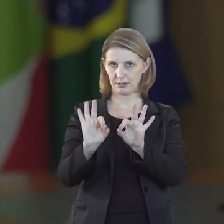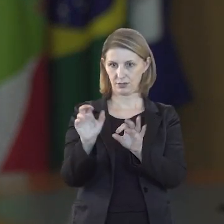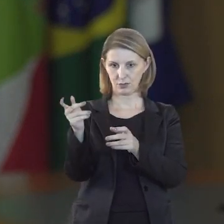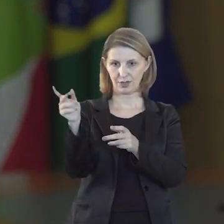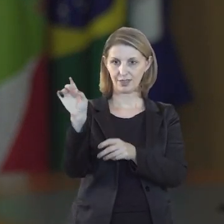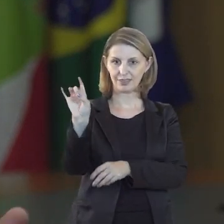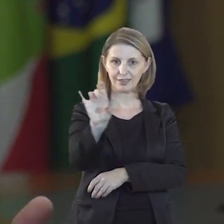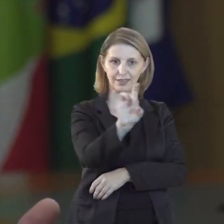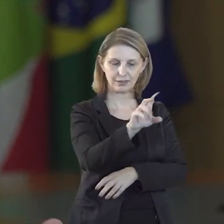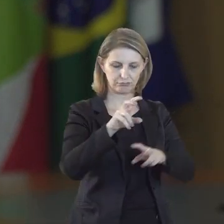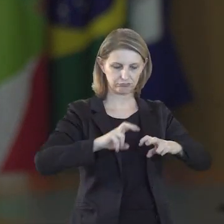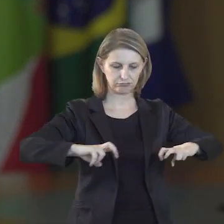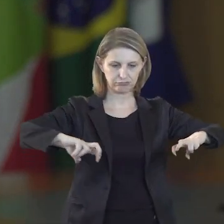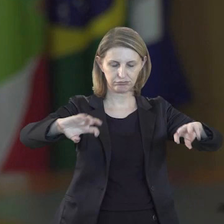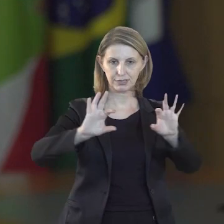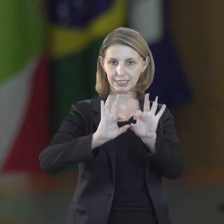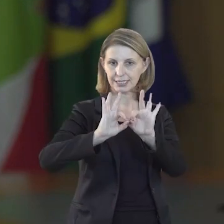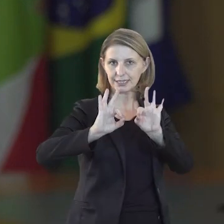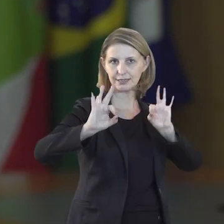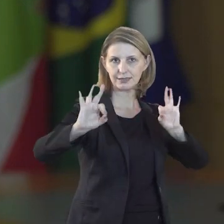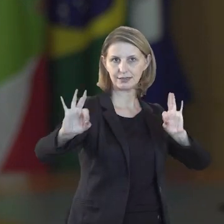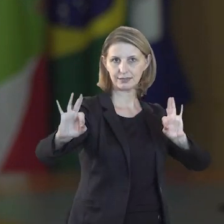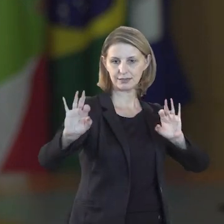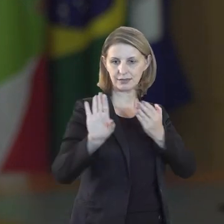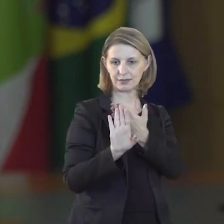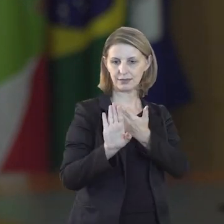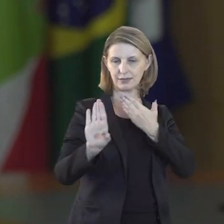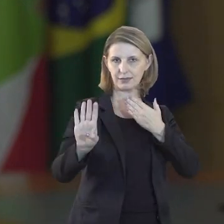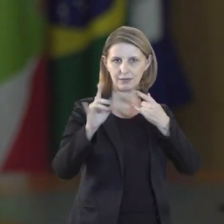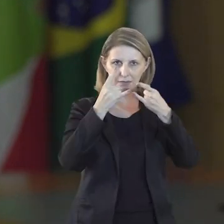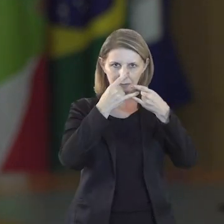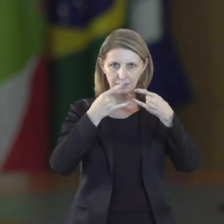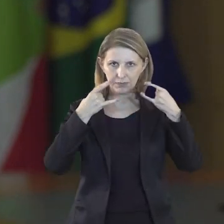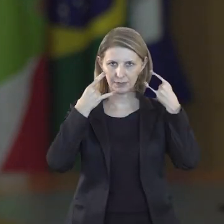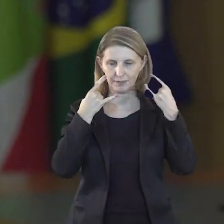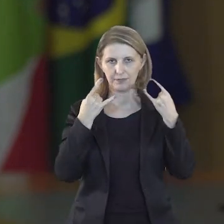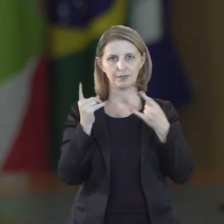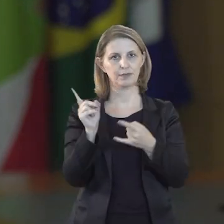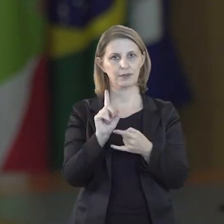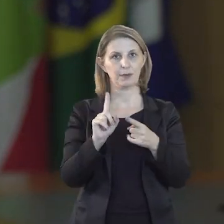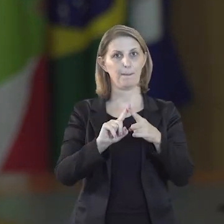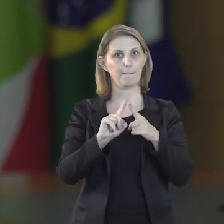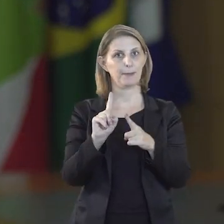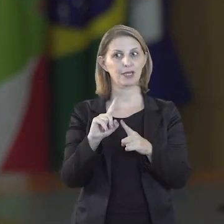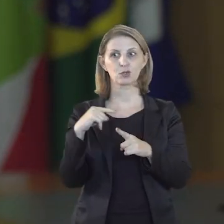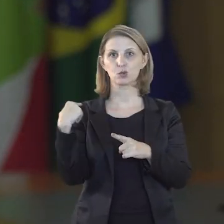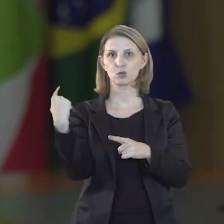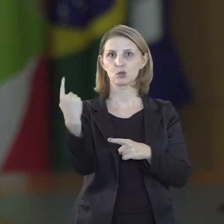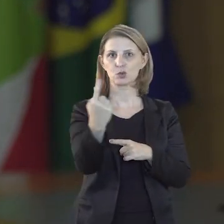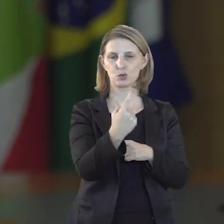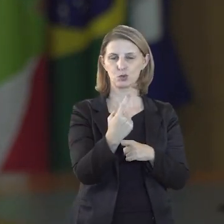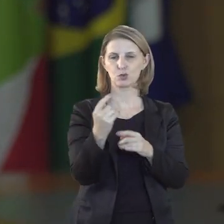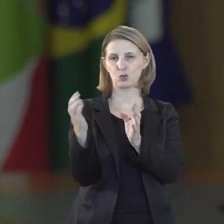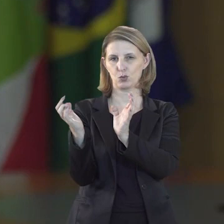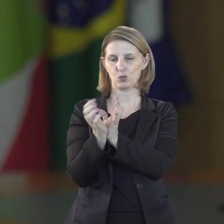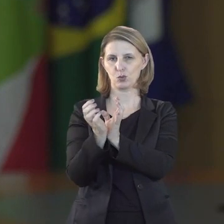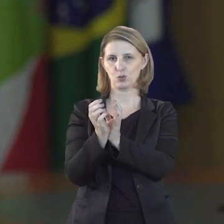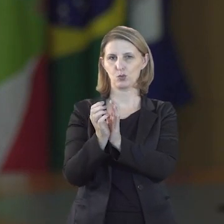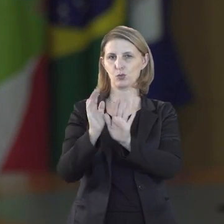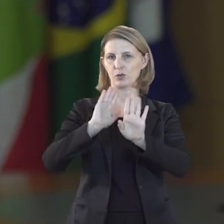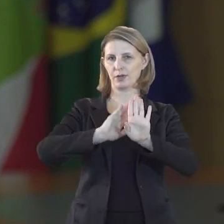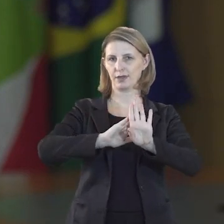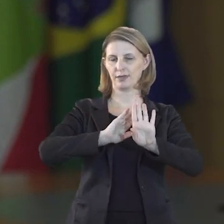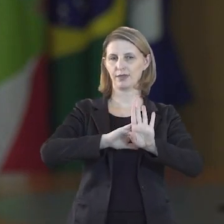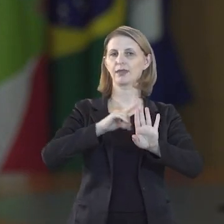distância segura uns dos outros, eles não estão fazendo uso de máscaras. Porém, toda a equipe